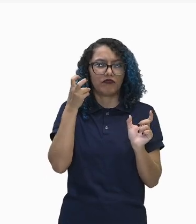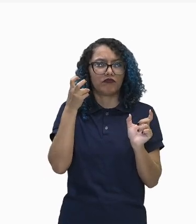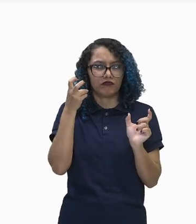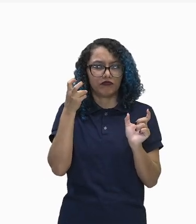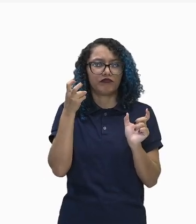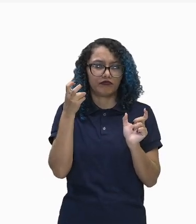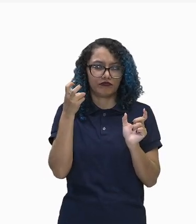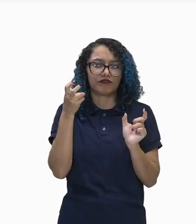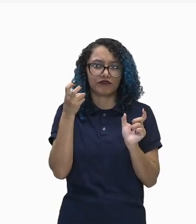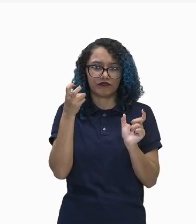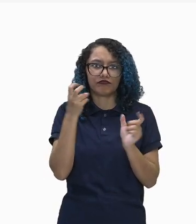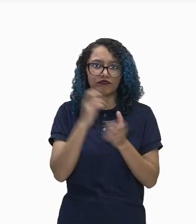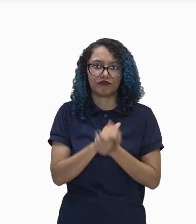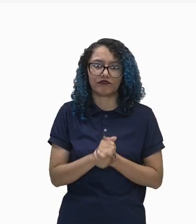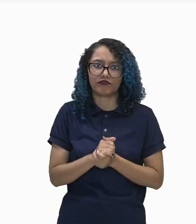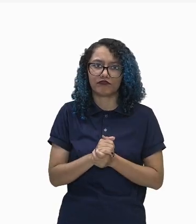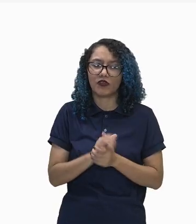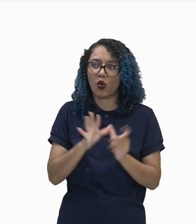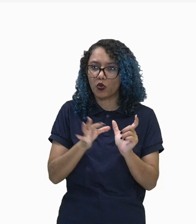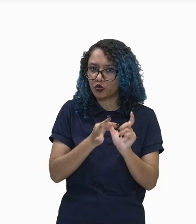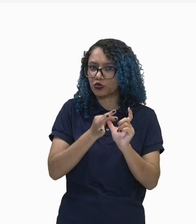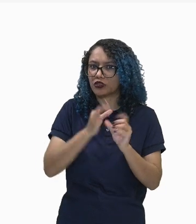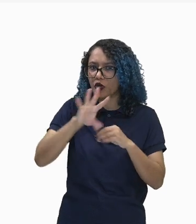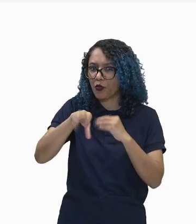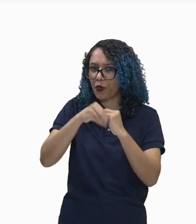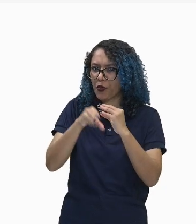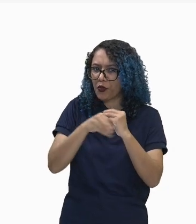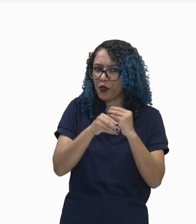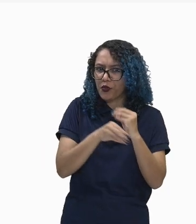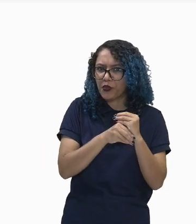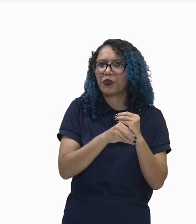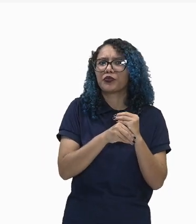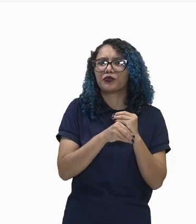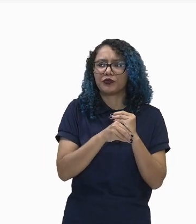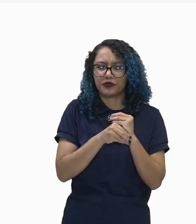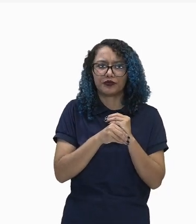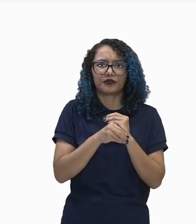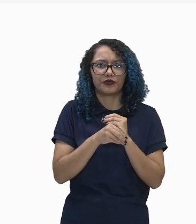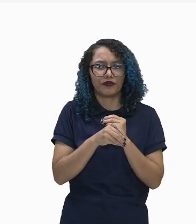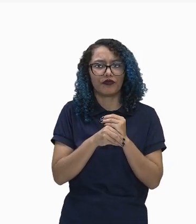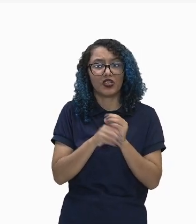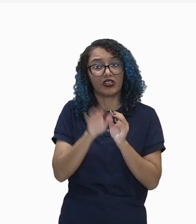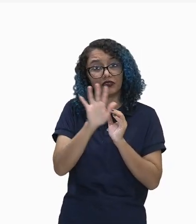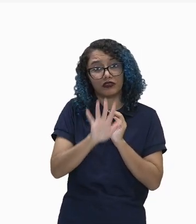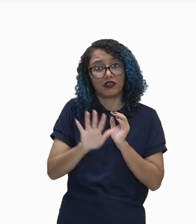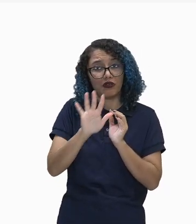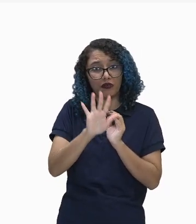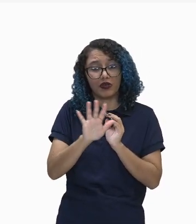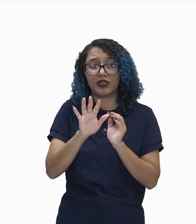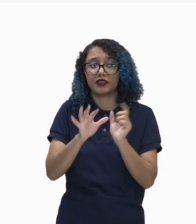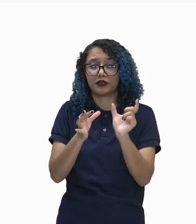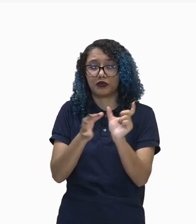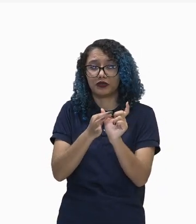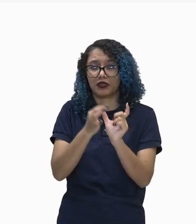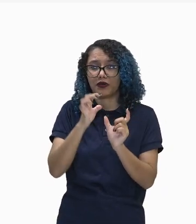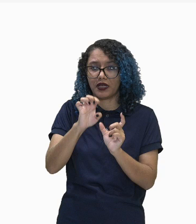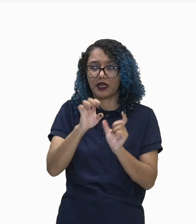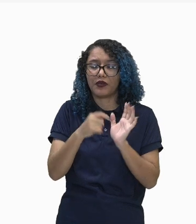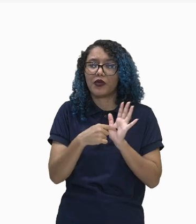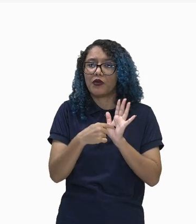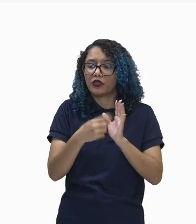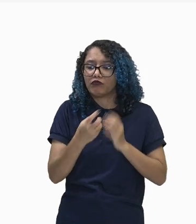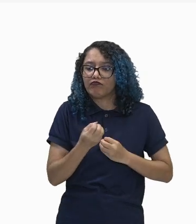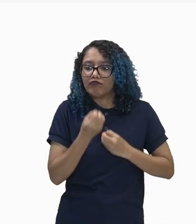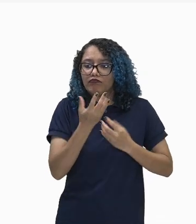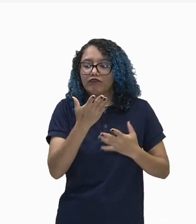um excesso de conjunção, geralmente a conjunção e, para dar mais expressividade e